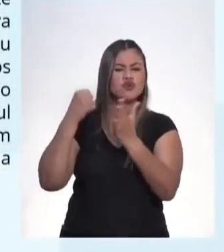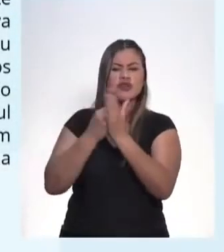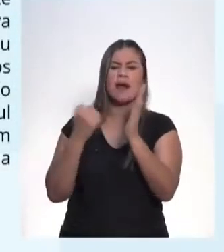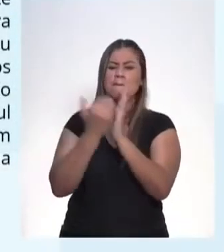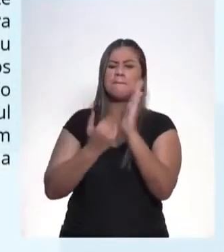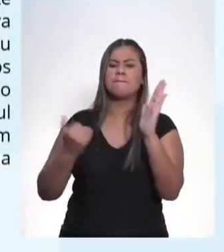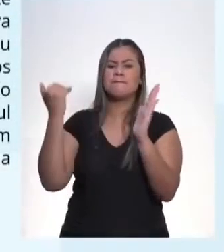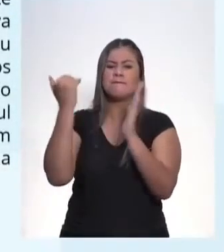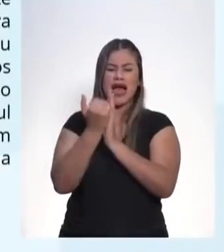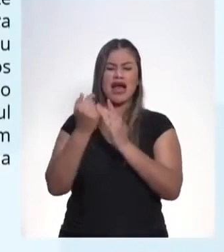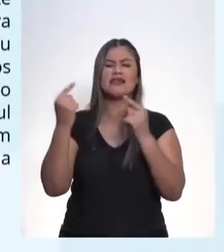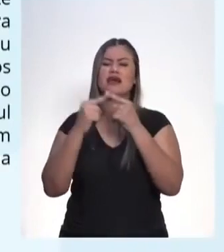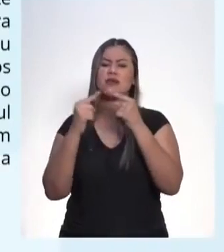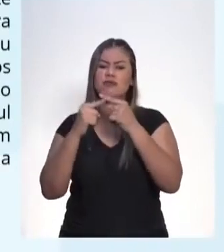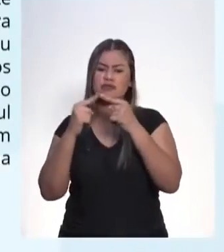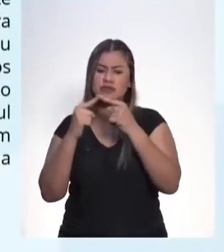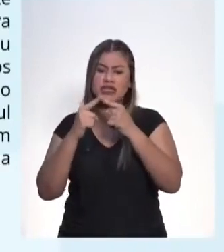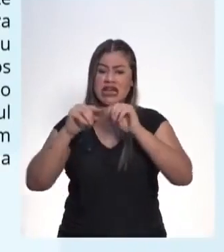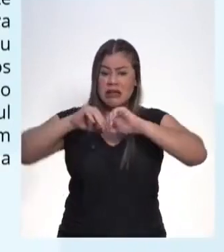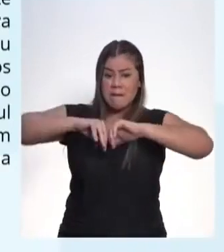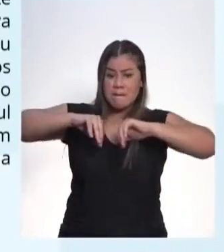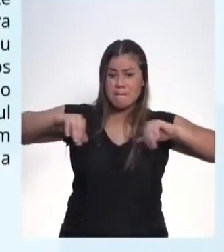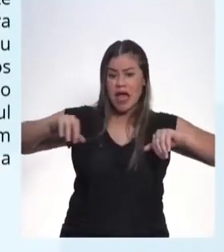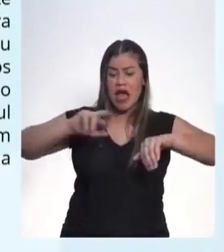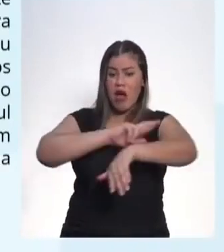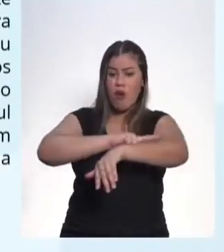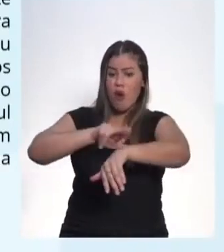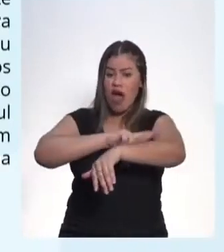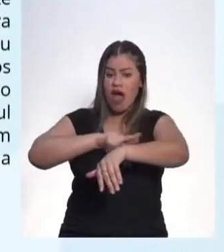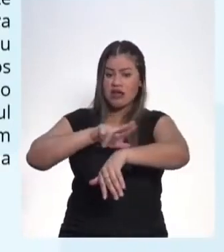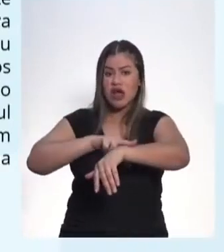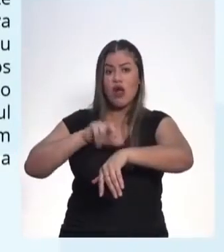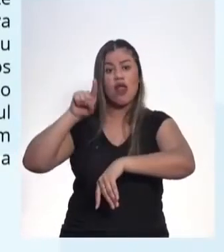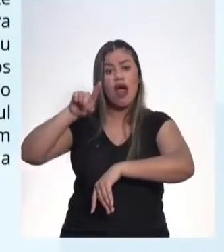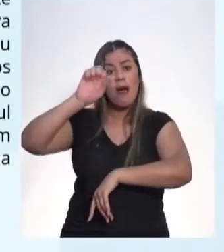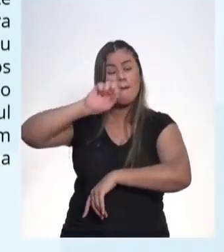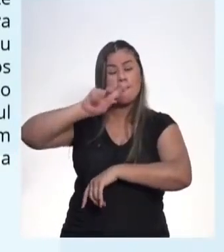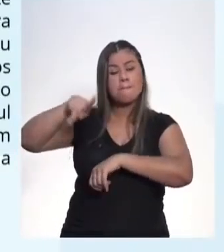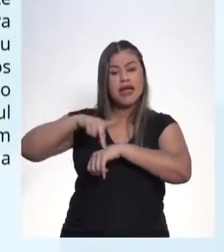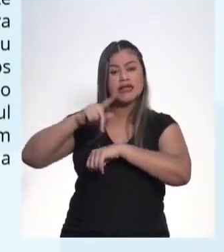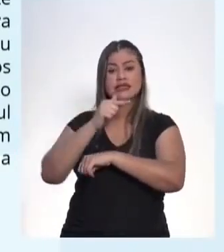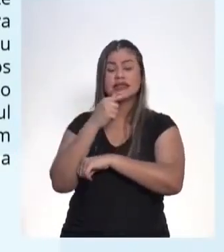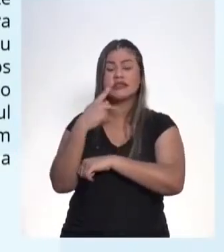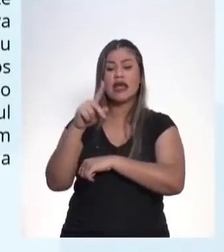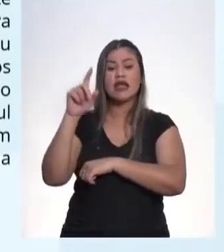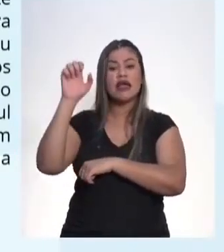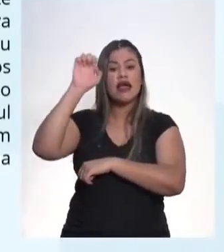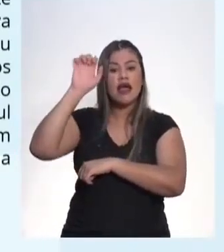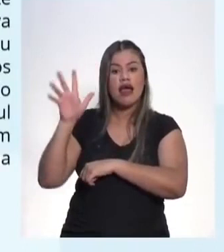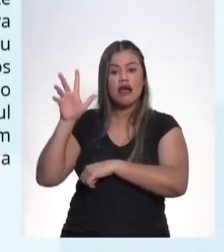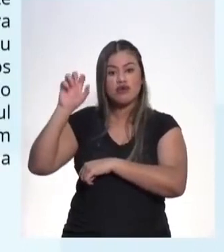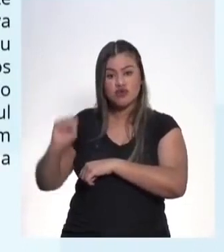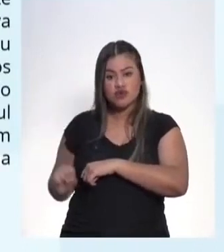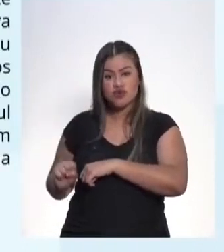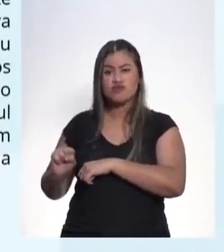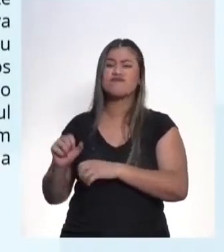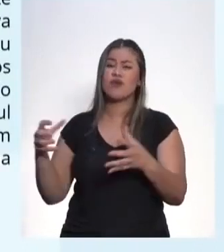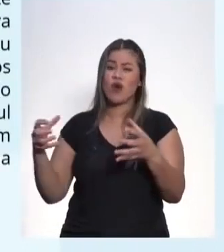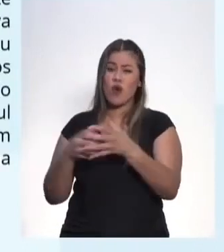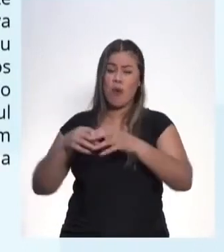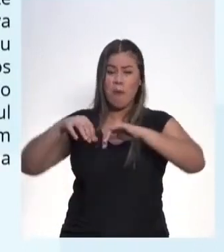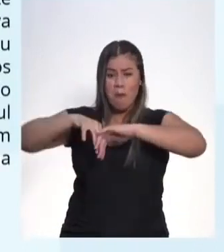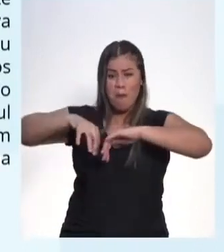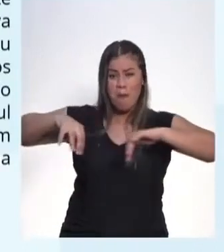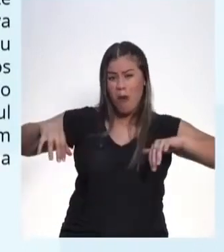e a segregação racial em seu país, a África do Sul. O apartheid dividiu a África do Sul entre